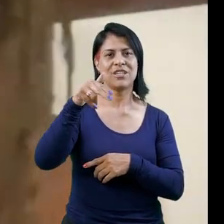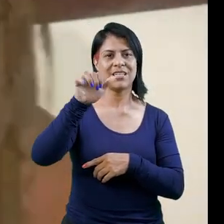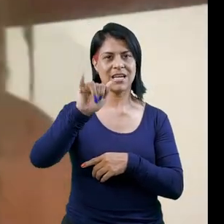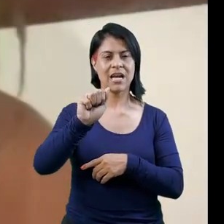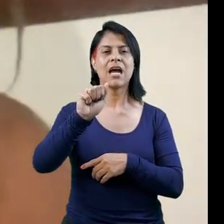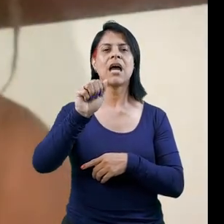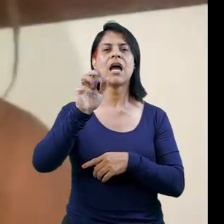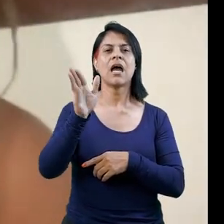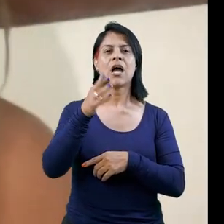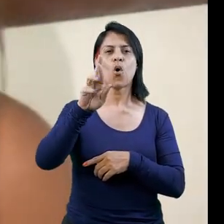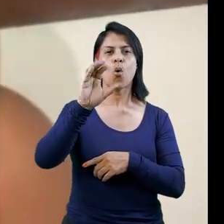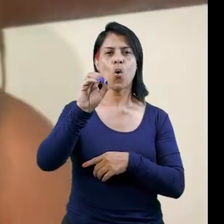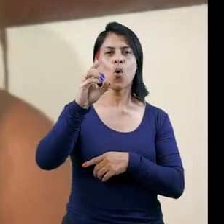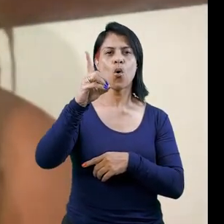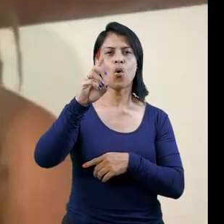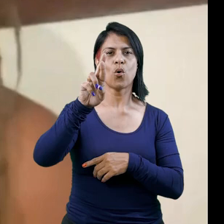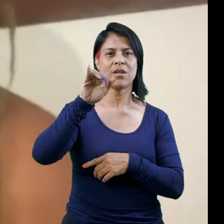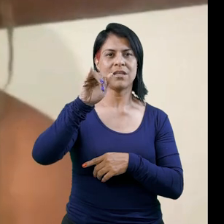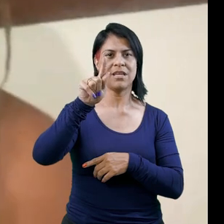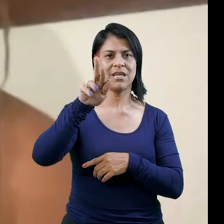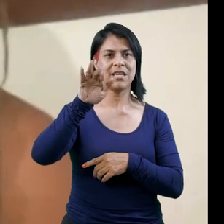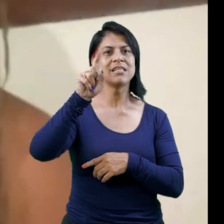uma intérprete baiana,